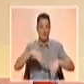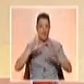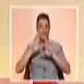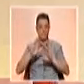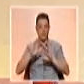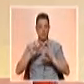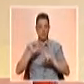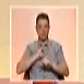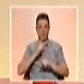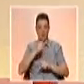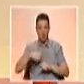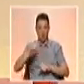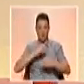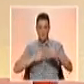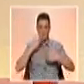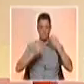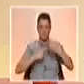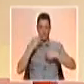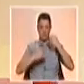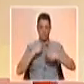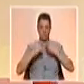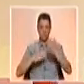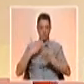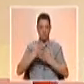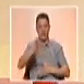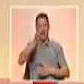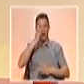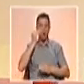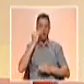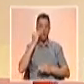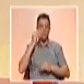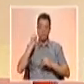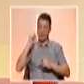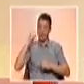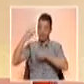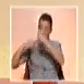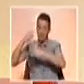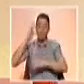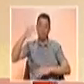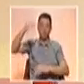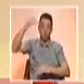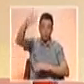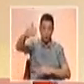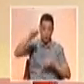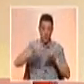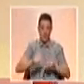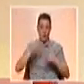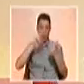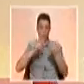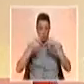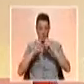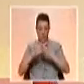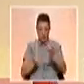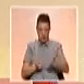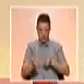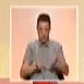questão da nossa preocupação da água e da utilização da água para as gerações vindouras. A água, o problema da gestão que